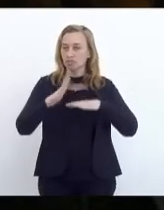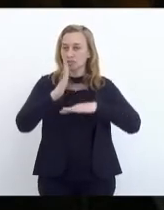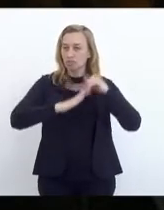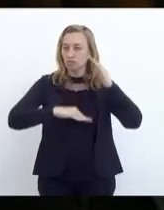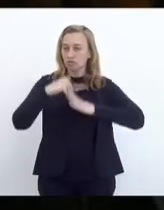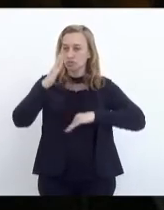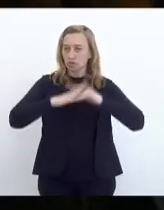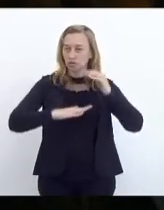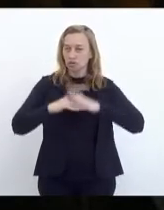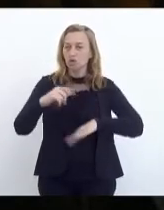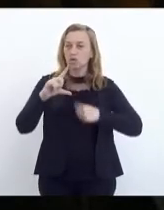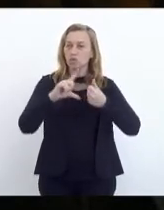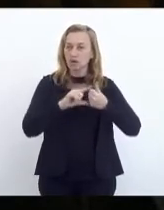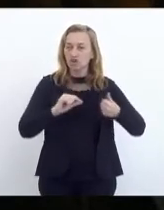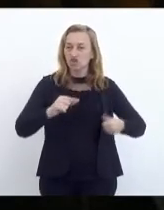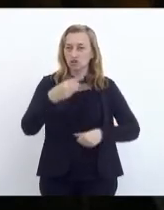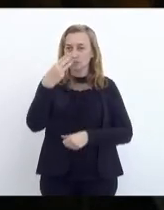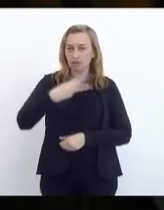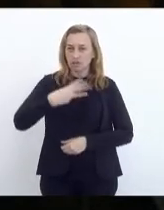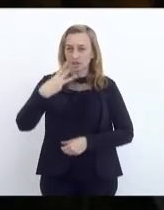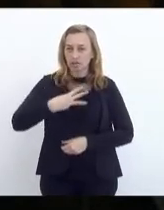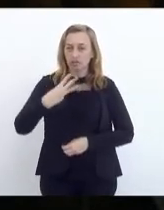No artigo 3º,